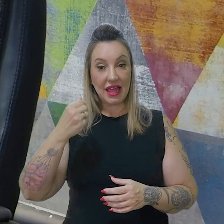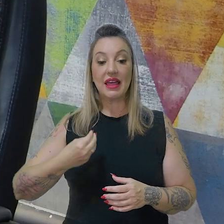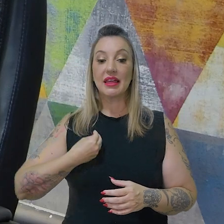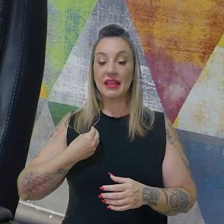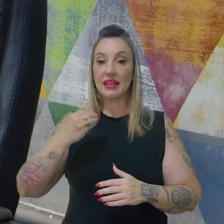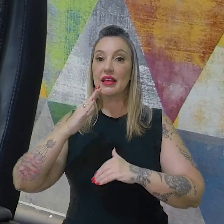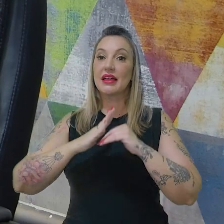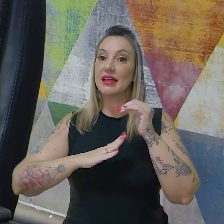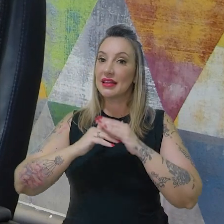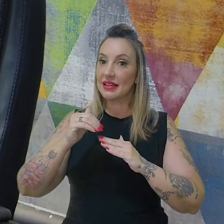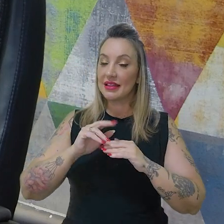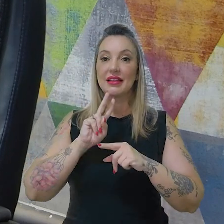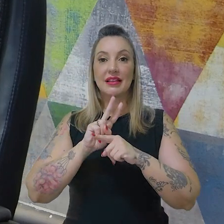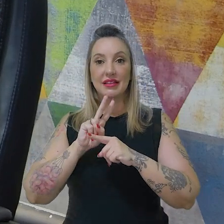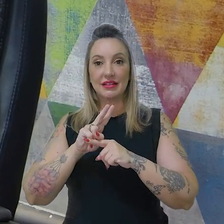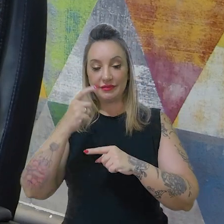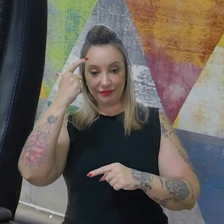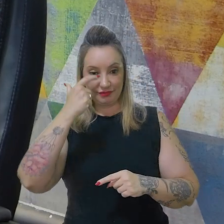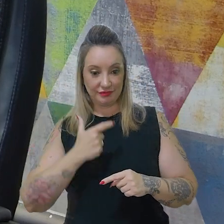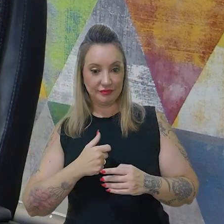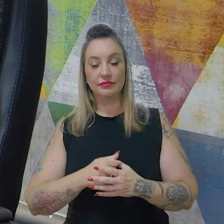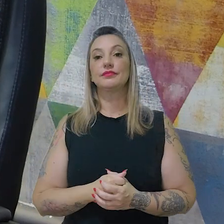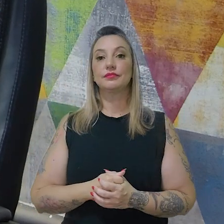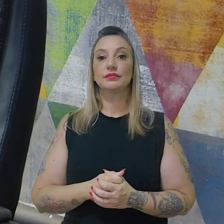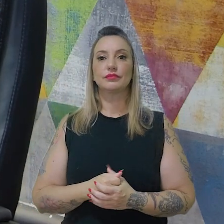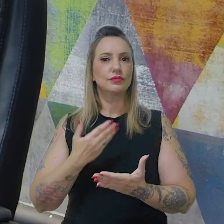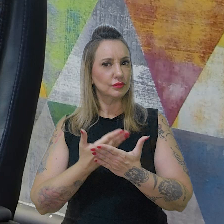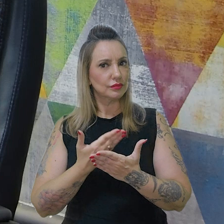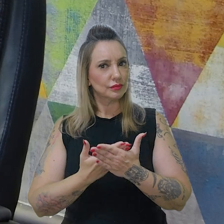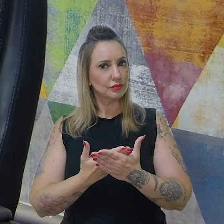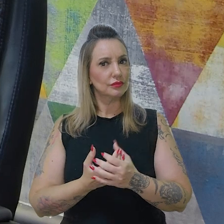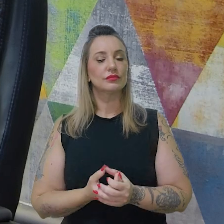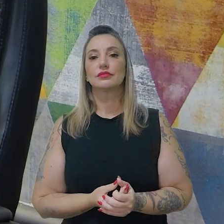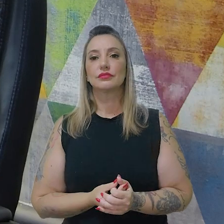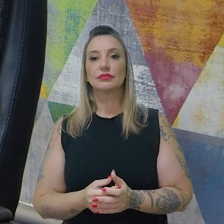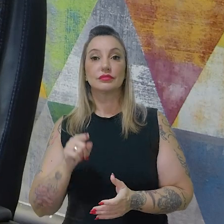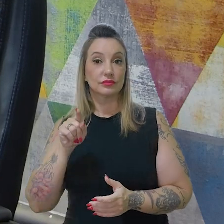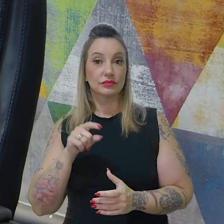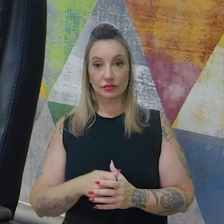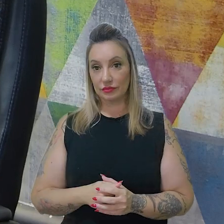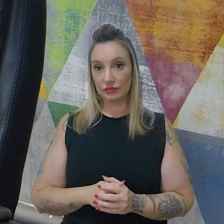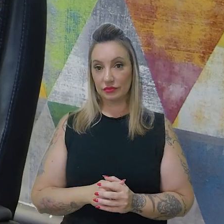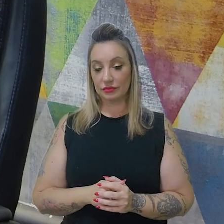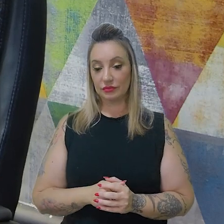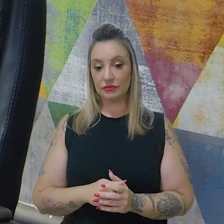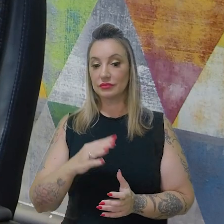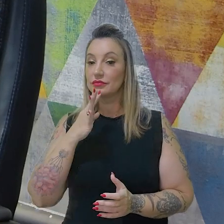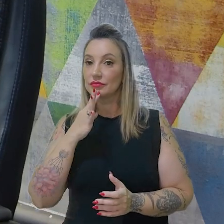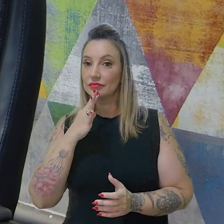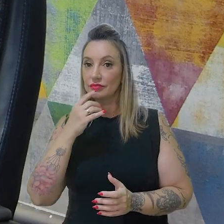profissionais que cuidam da imagem que estudam isso né E você tem conhecimento